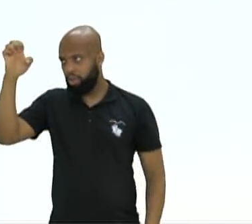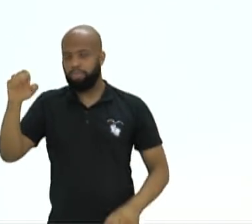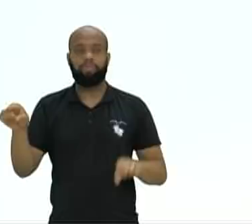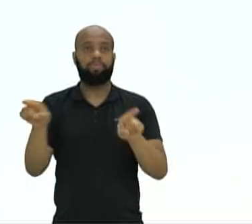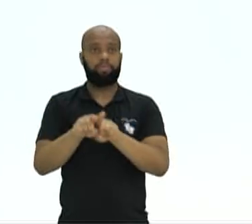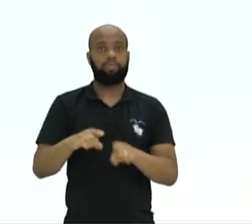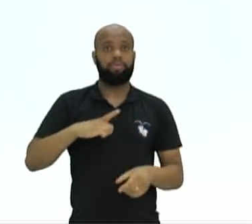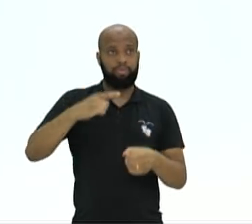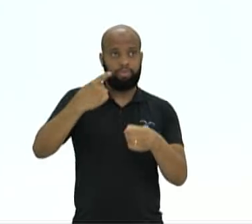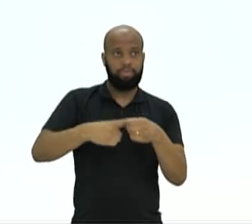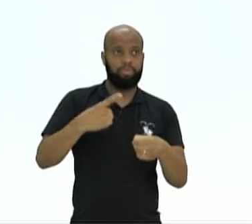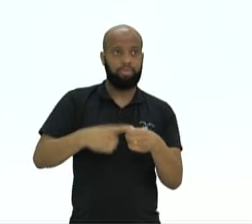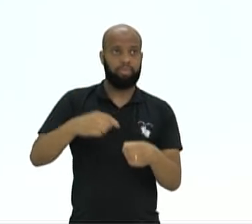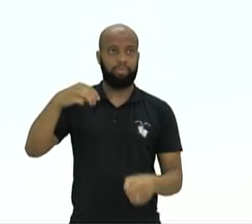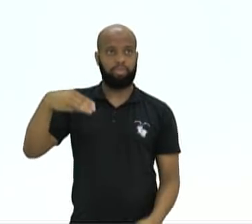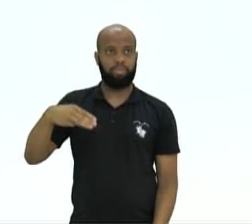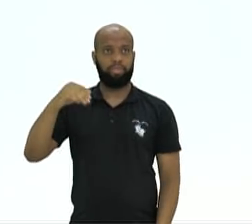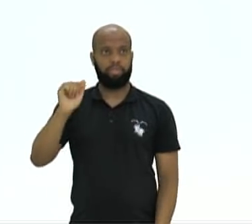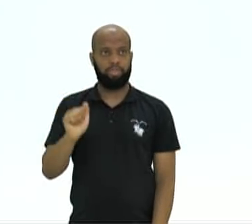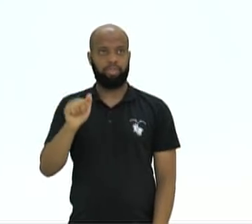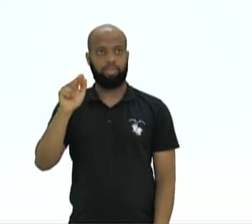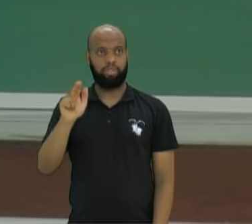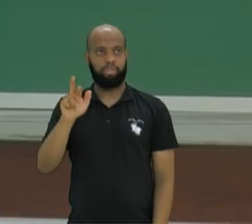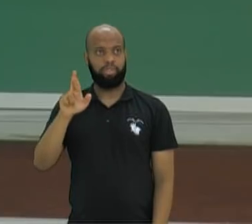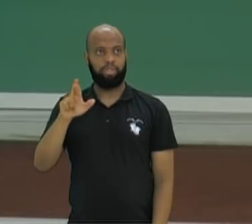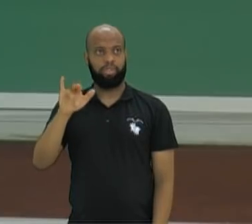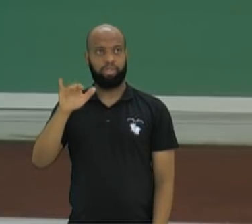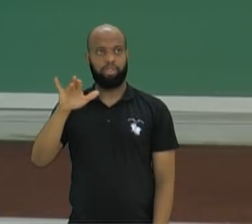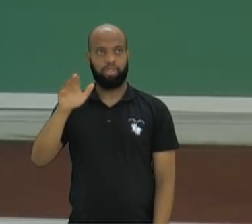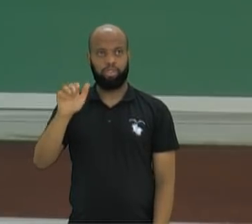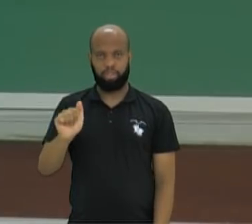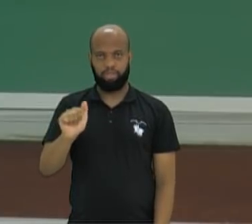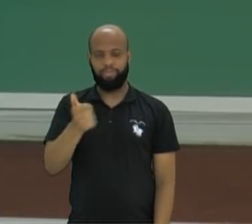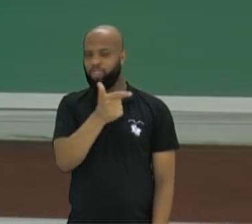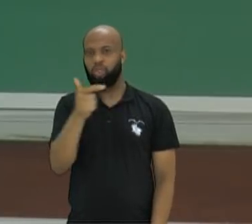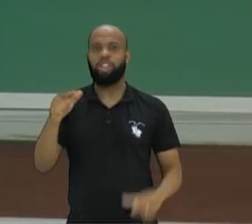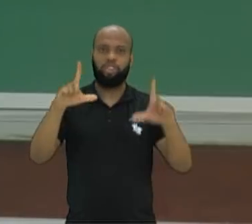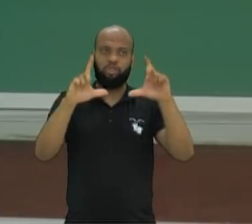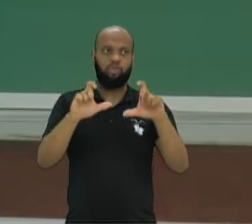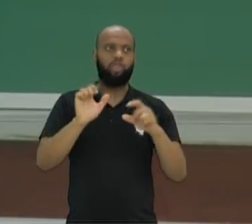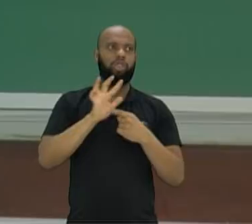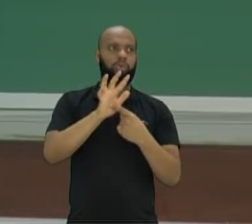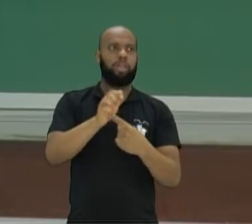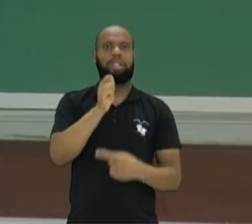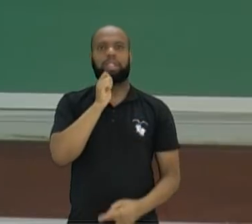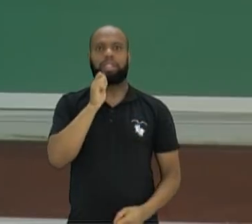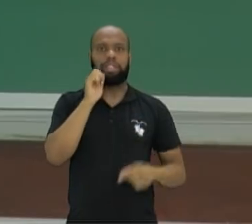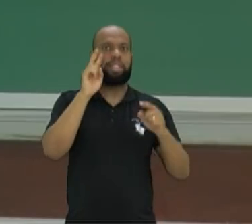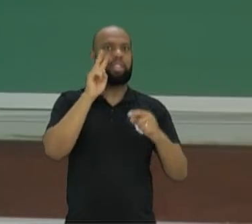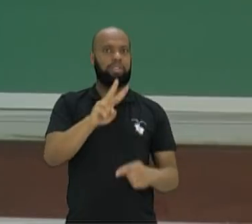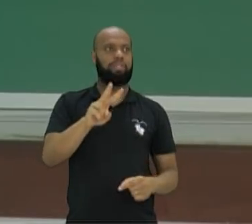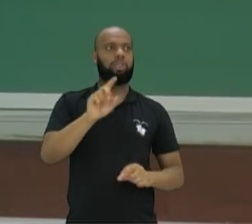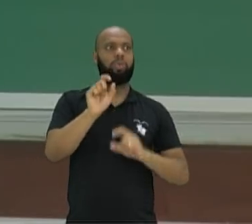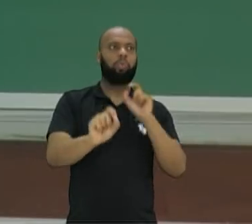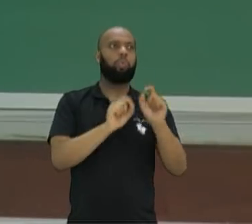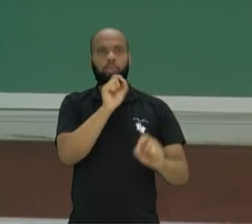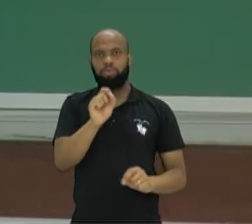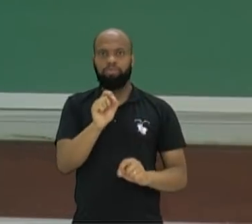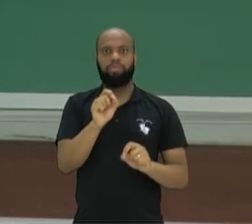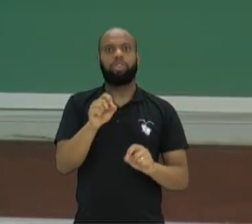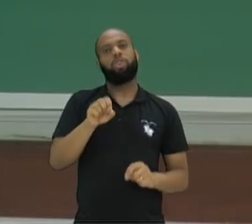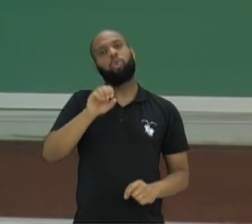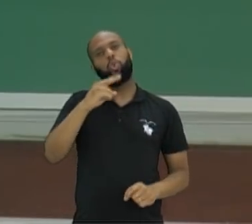temos a cidade de Maurícia, que é um espetáculo, né? Não temos fotografias ainda, né, para podermos olhar aquilo, a não